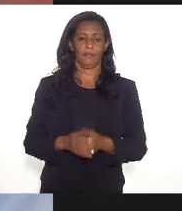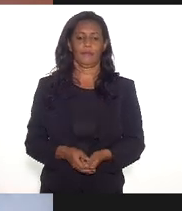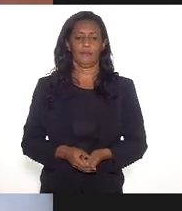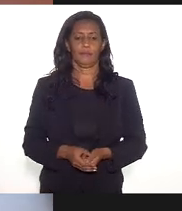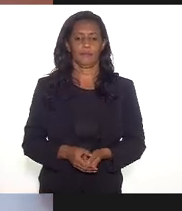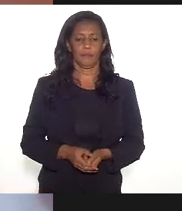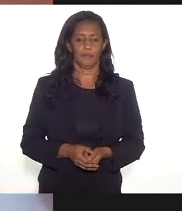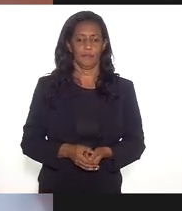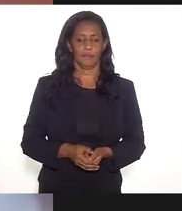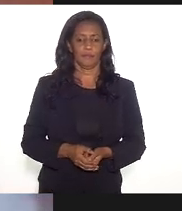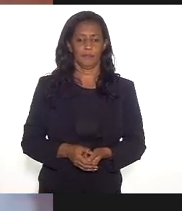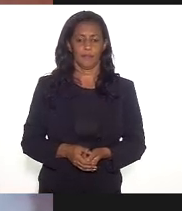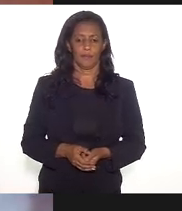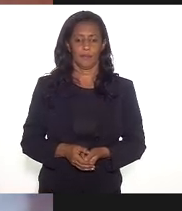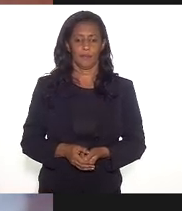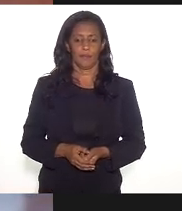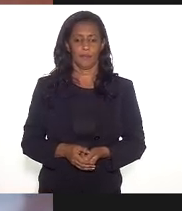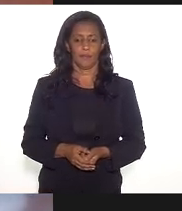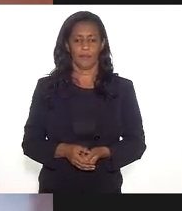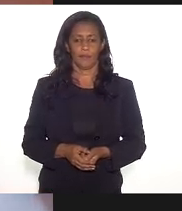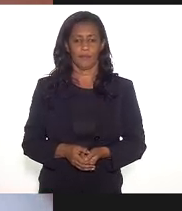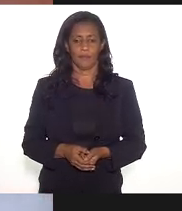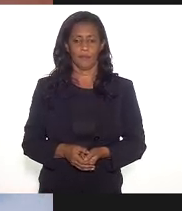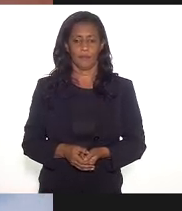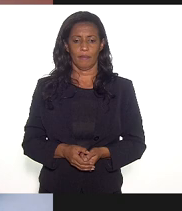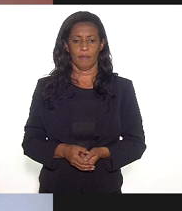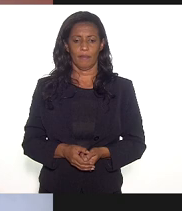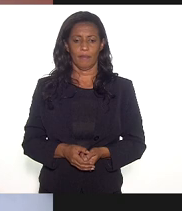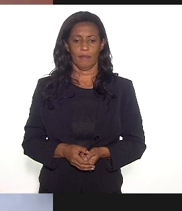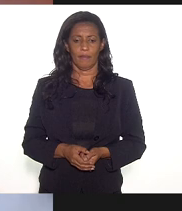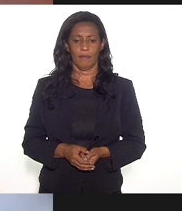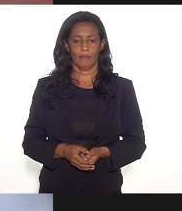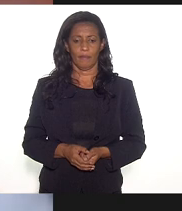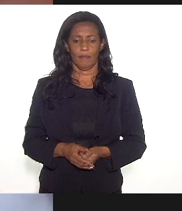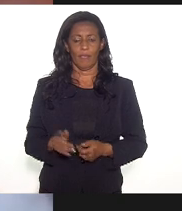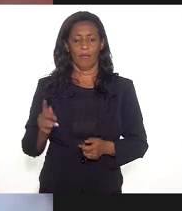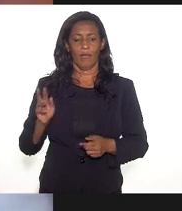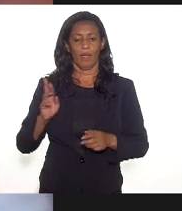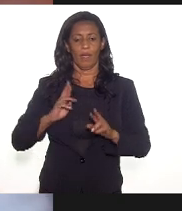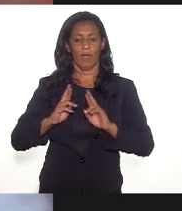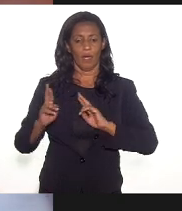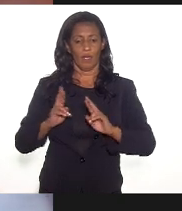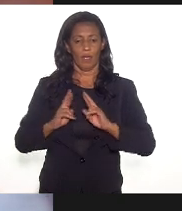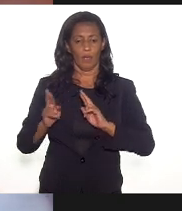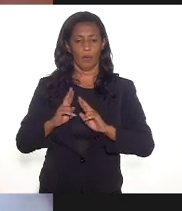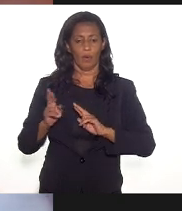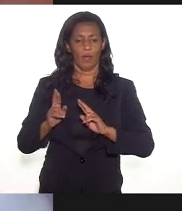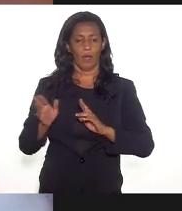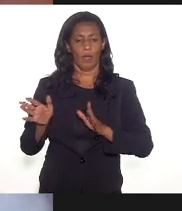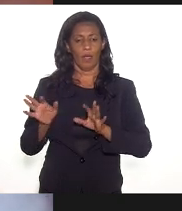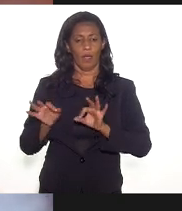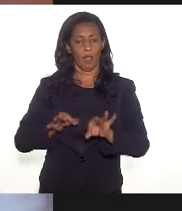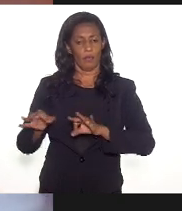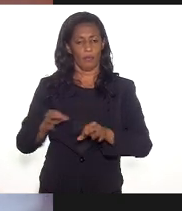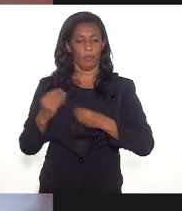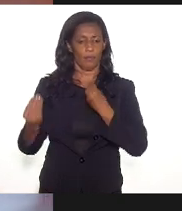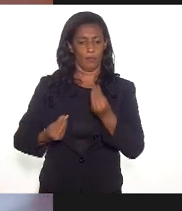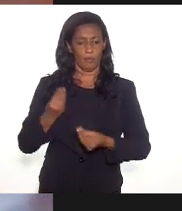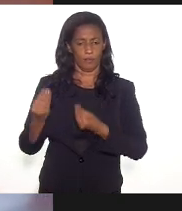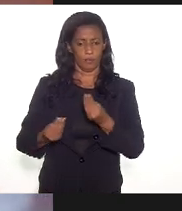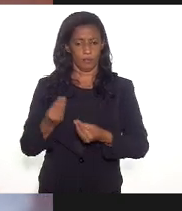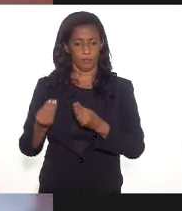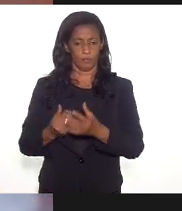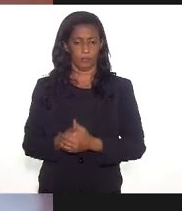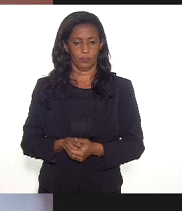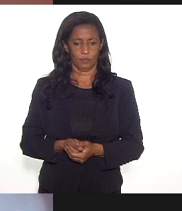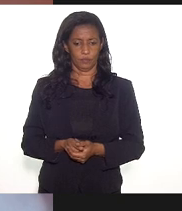todo. Aí vem a linha G, regular a forma como, mediante